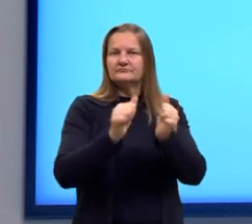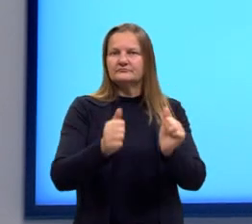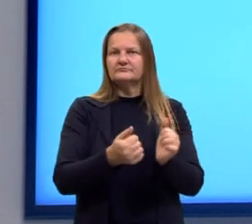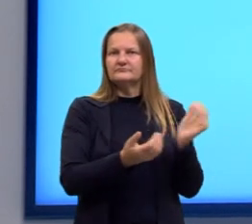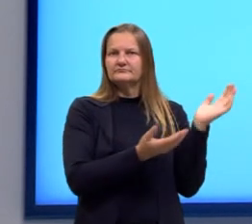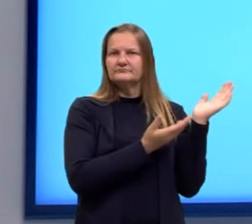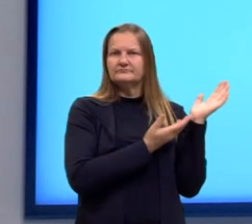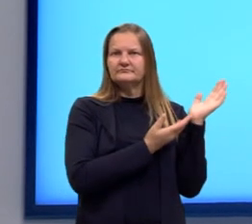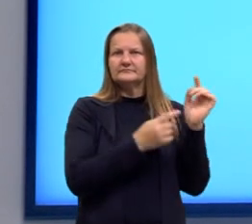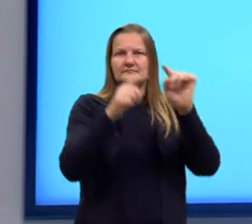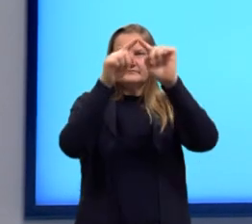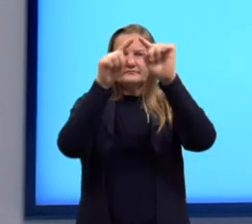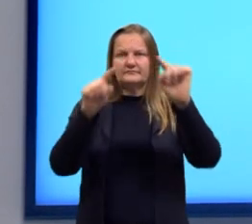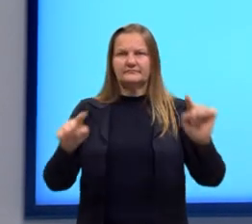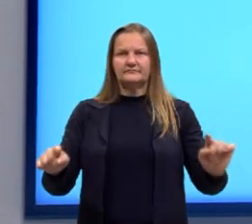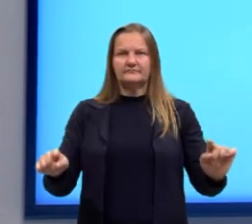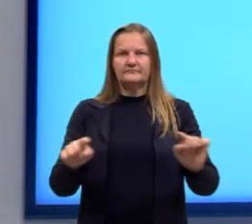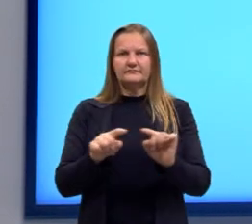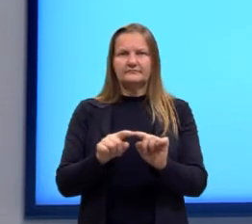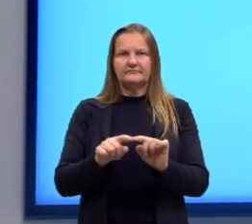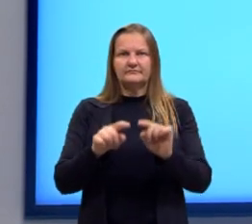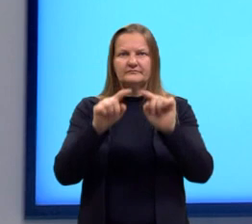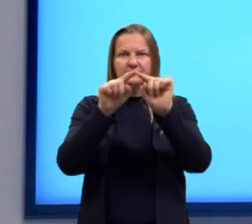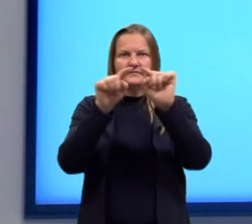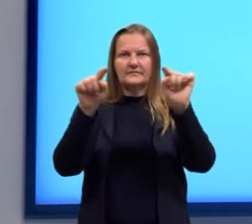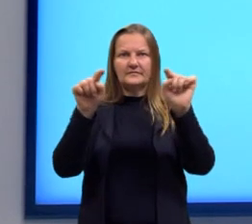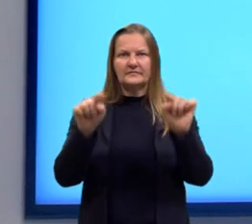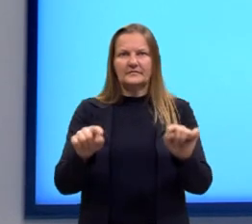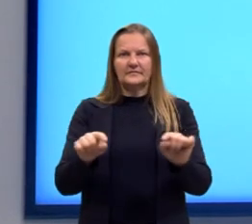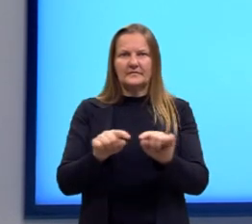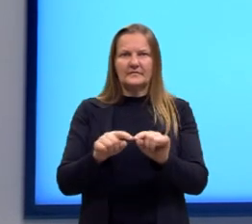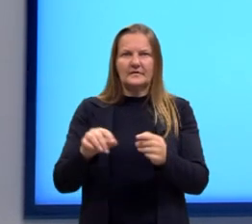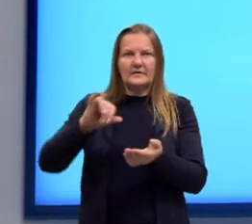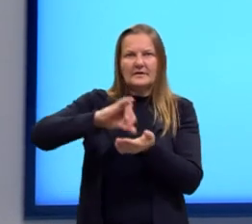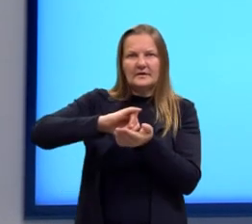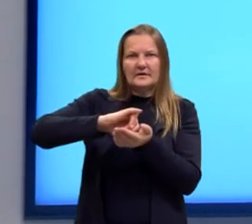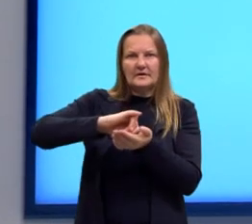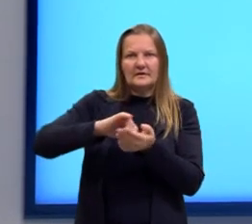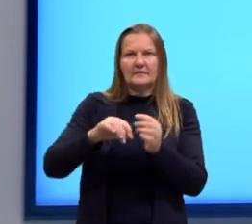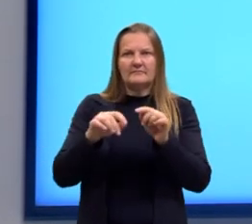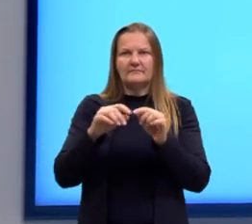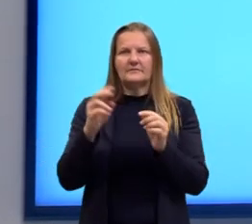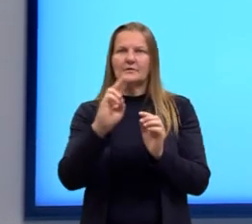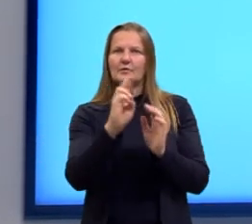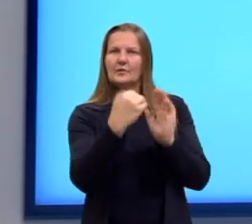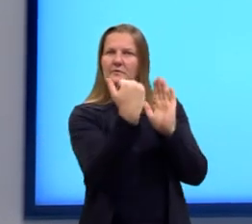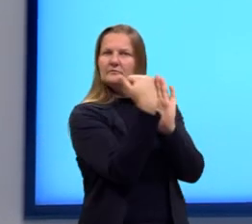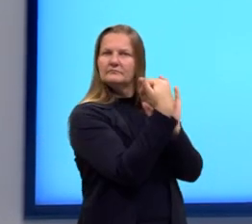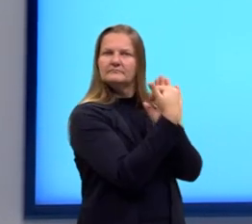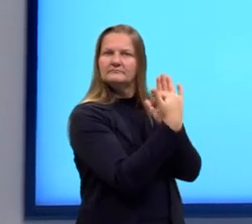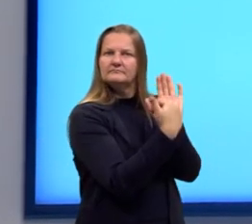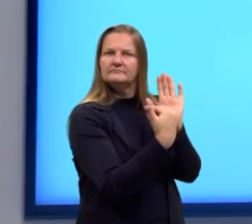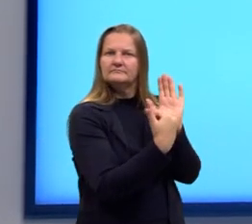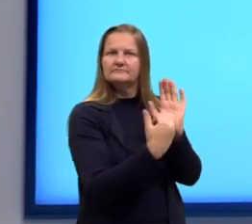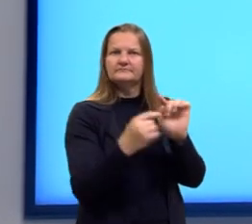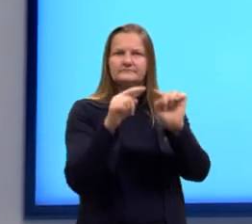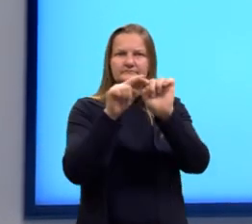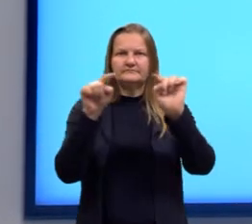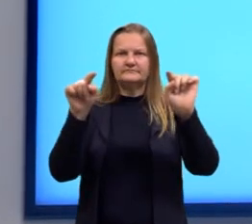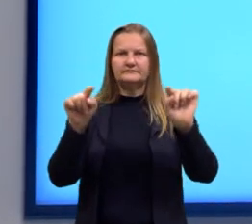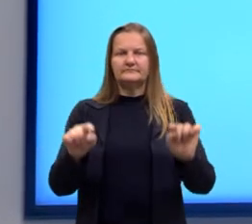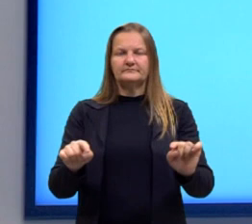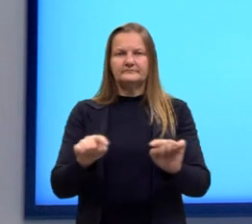região triangular representando um triângulo equilátero os nomes eles vão aparecer numa região